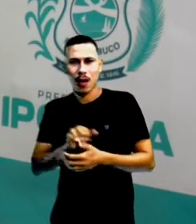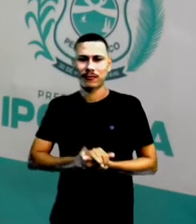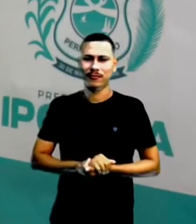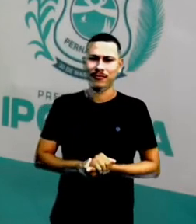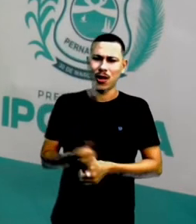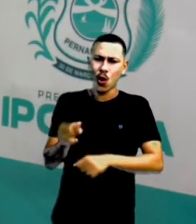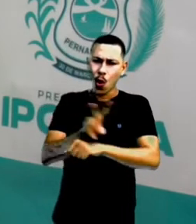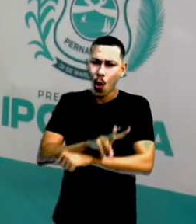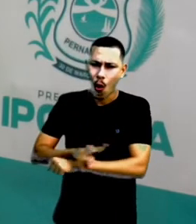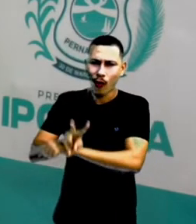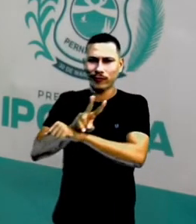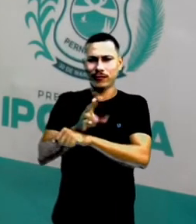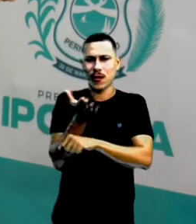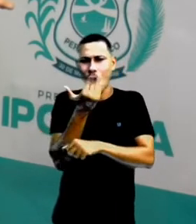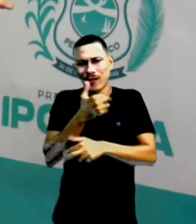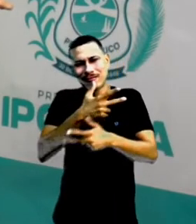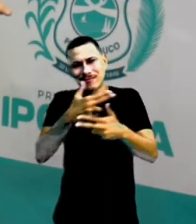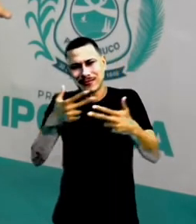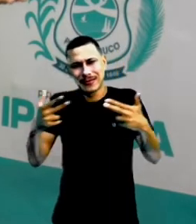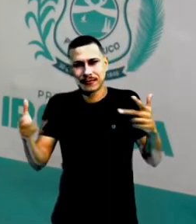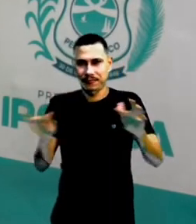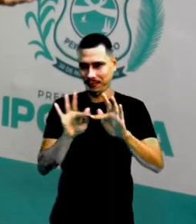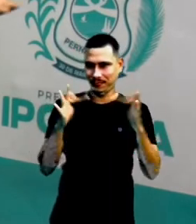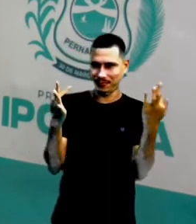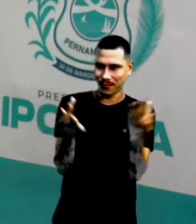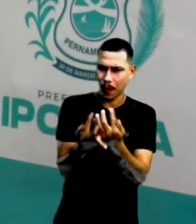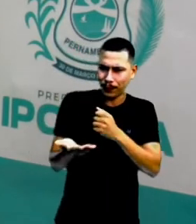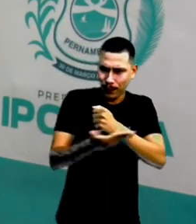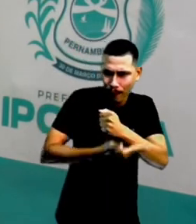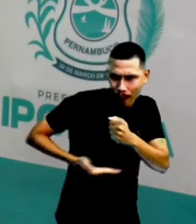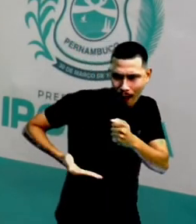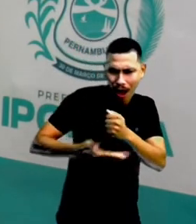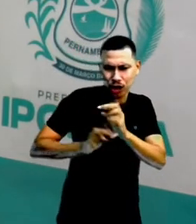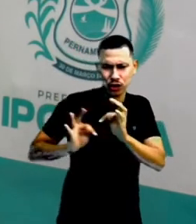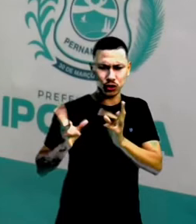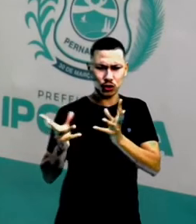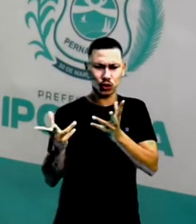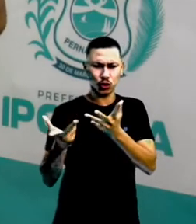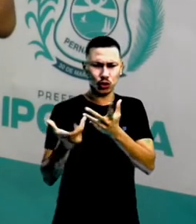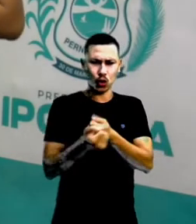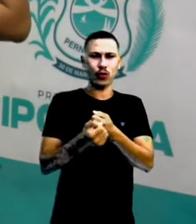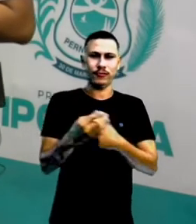nossa alimentação e a nossa família é a base de tudo.